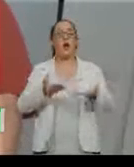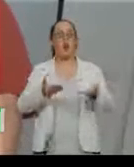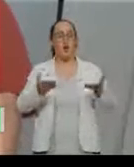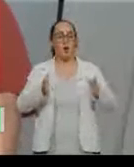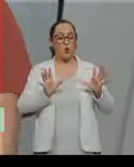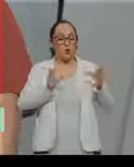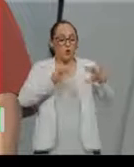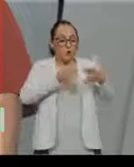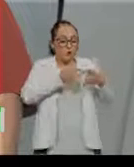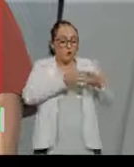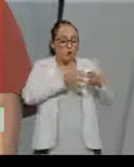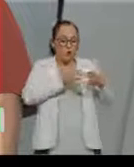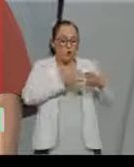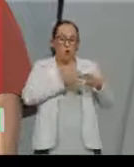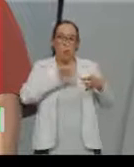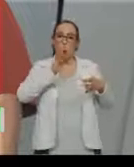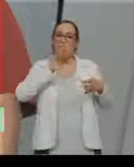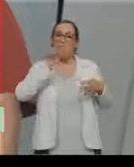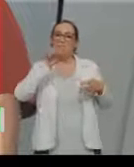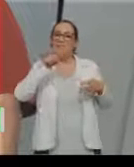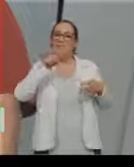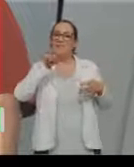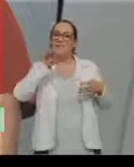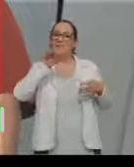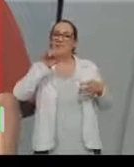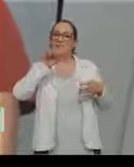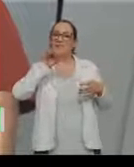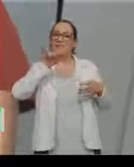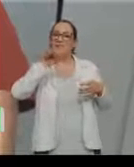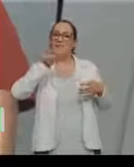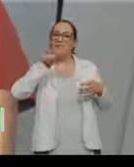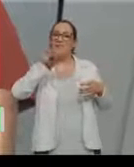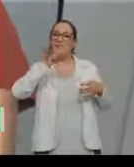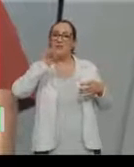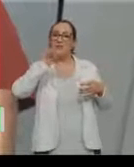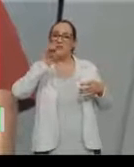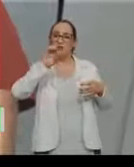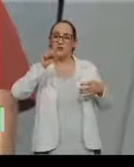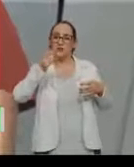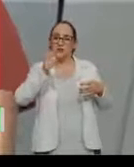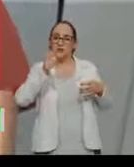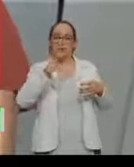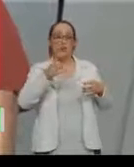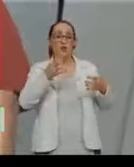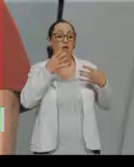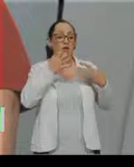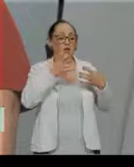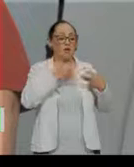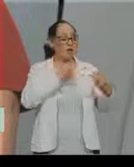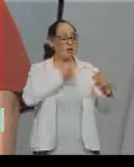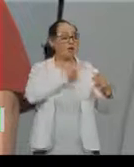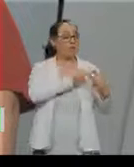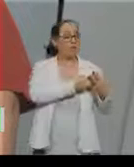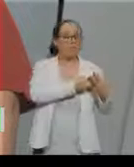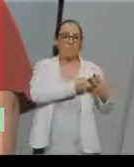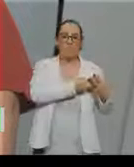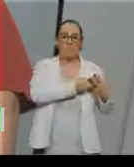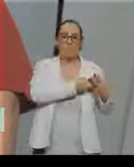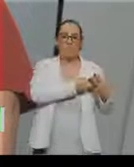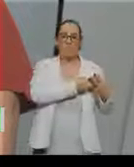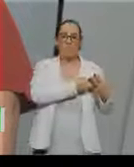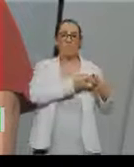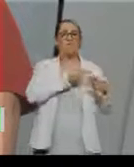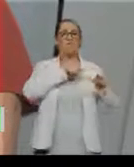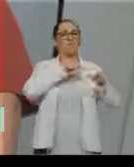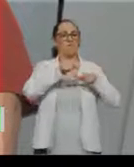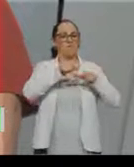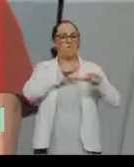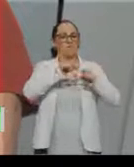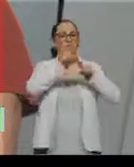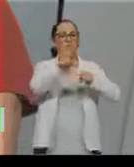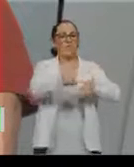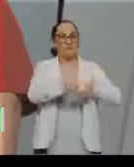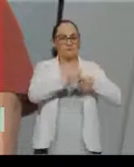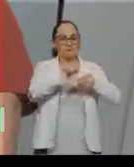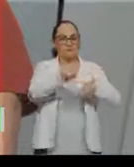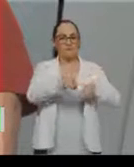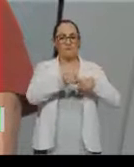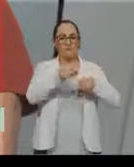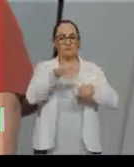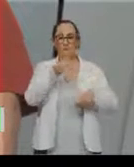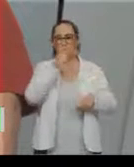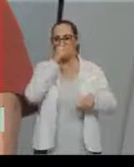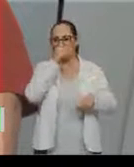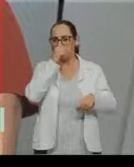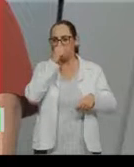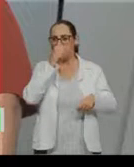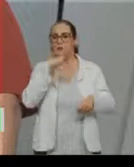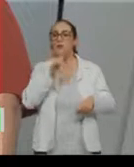queriam aprisionar indígenas para o trabalho na lavoura. Como eu falei na pergunta anterior,